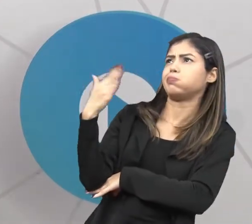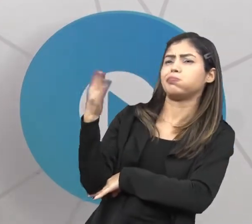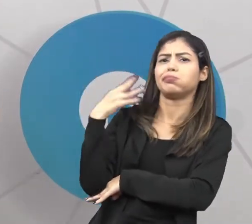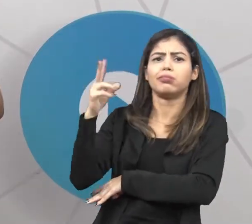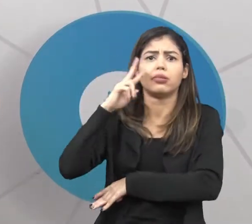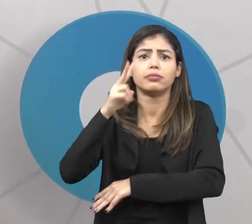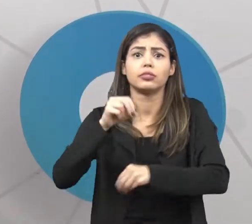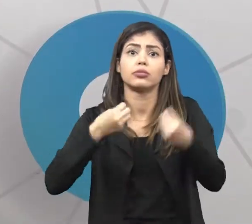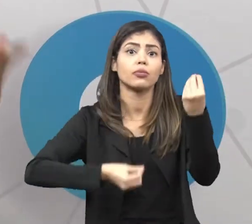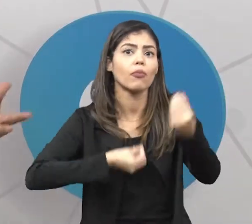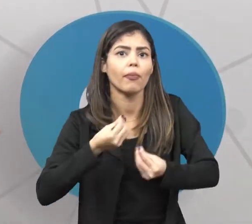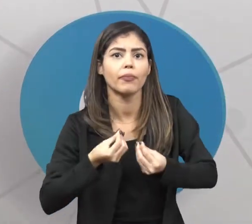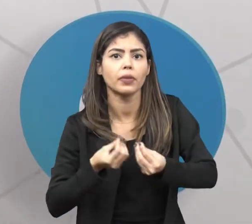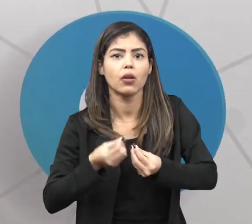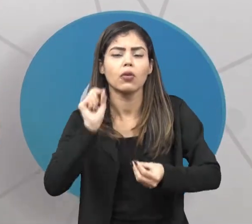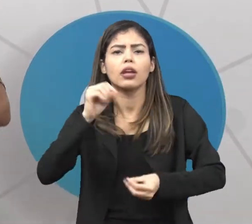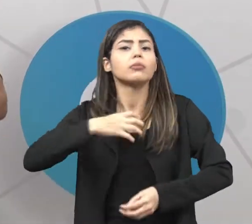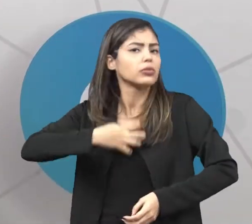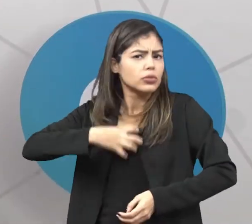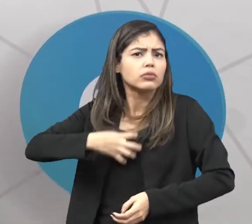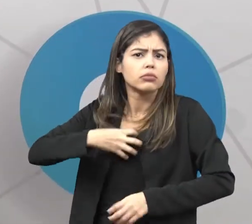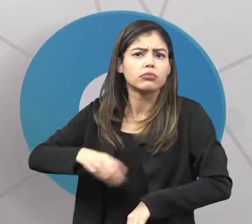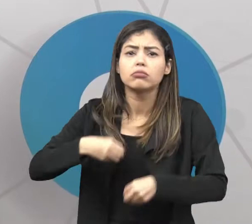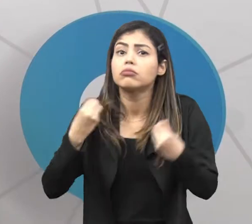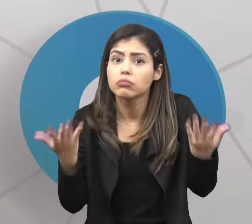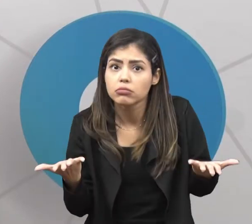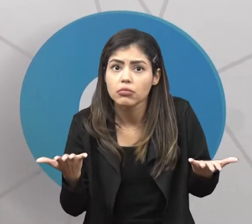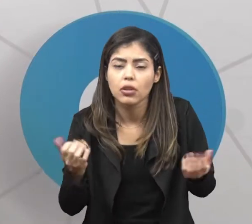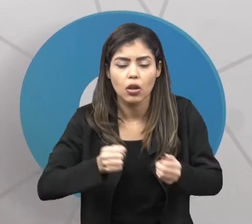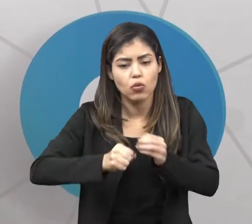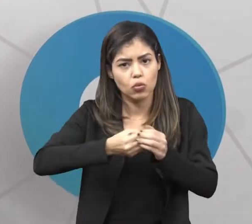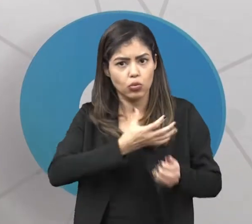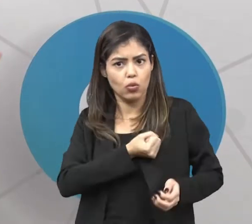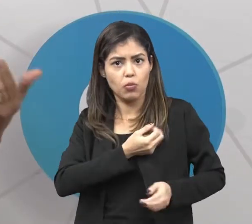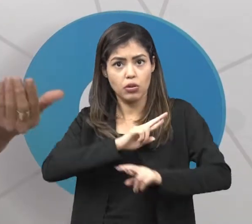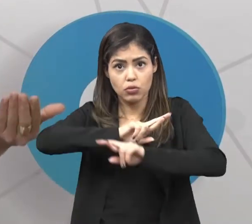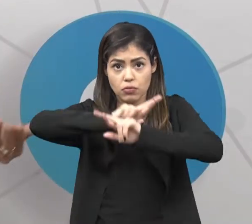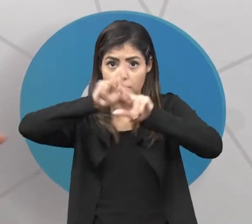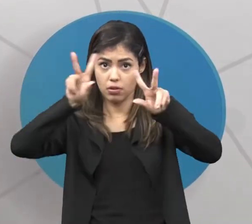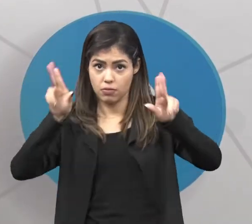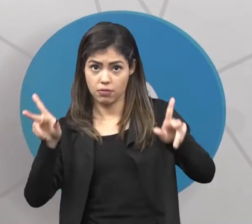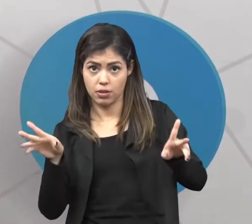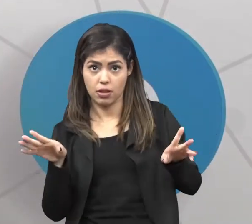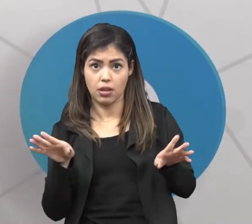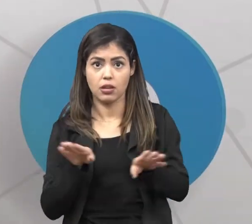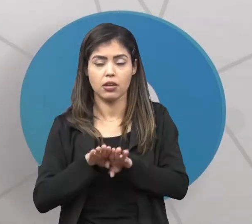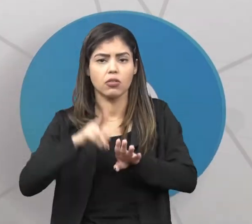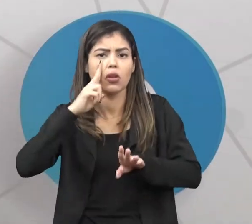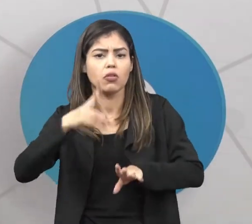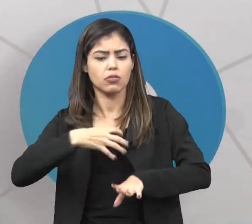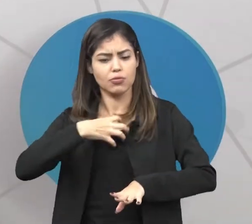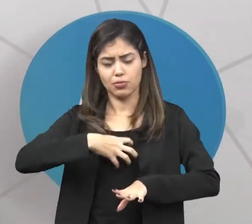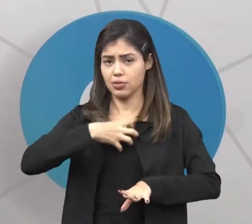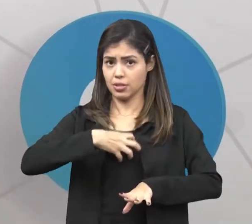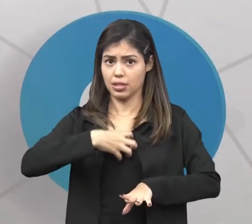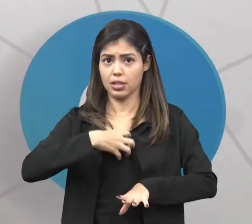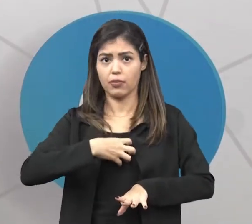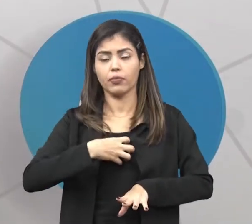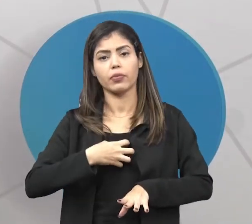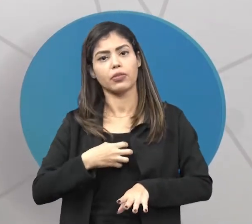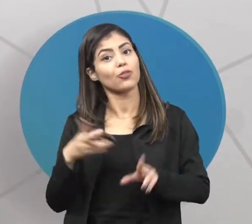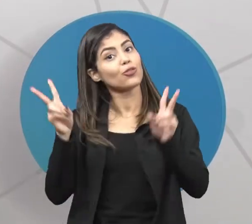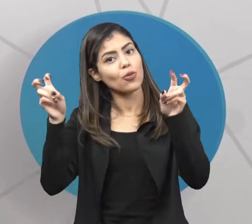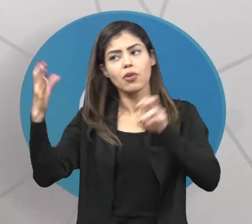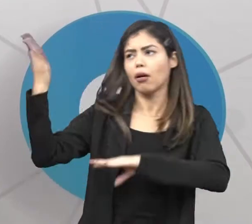visto, O que é que a pessoa sente? Então tem inúmeras nuances relacionadas ao que eu vejo, ao que eu sinto sobre